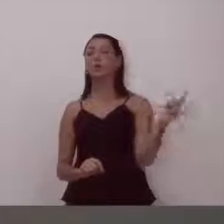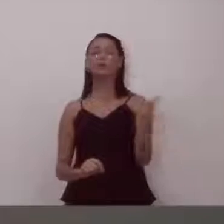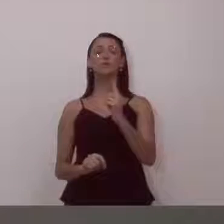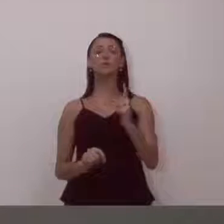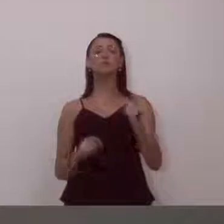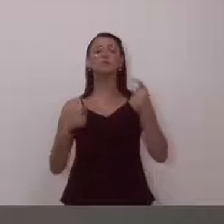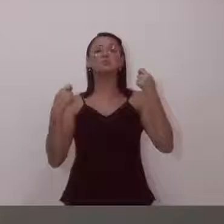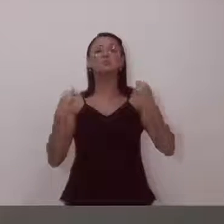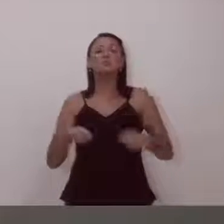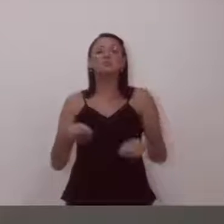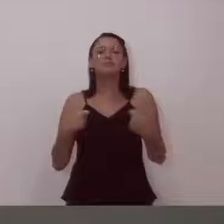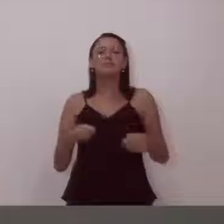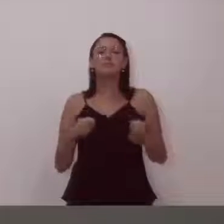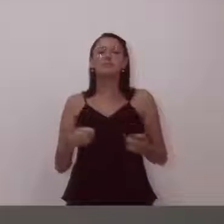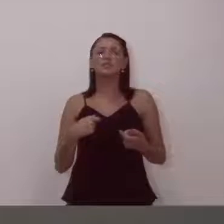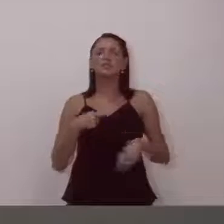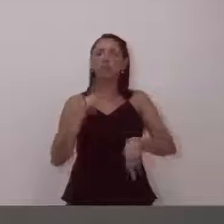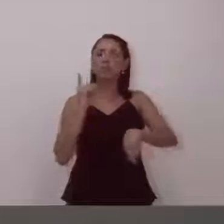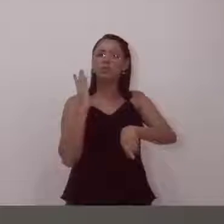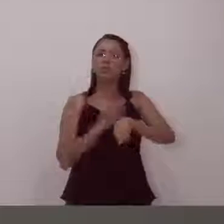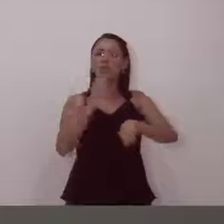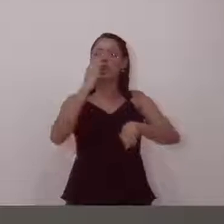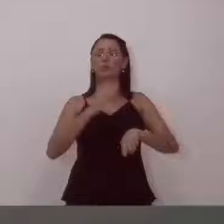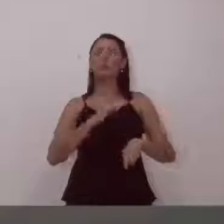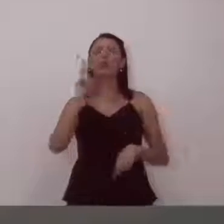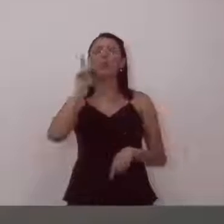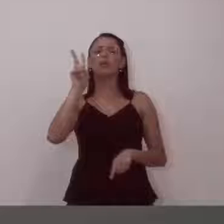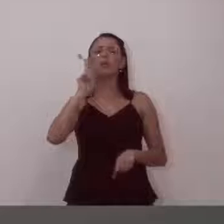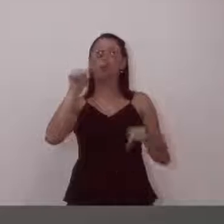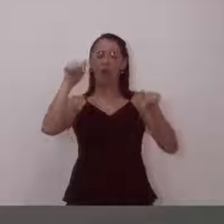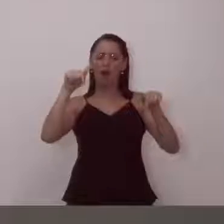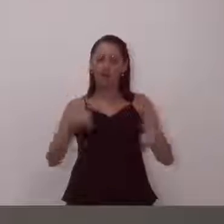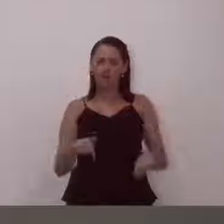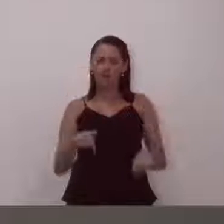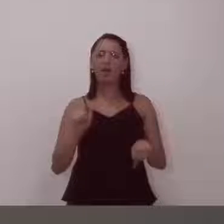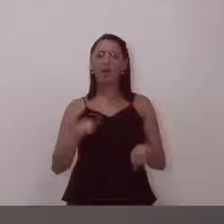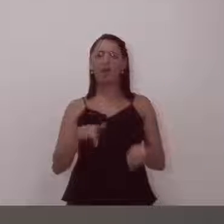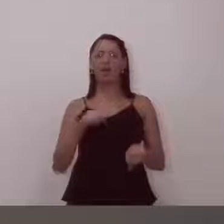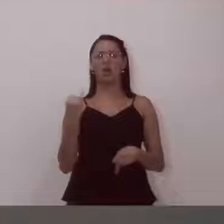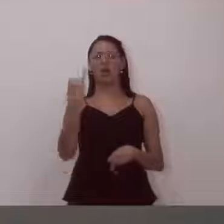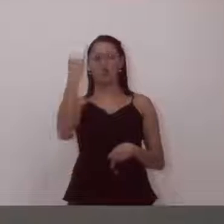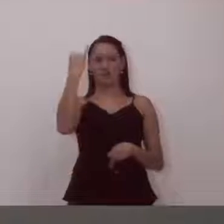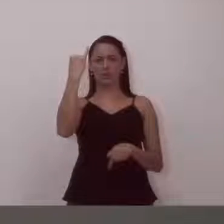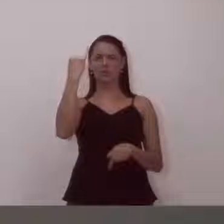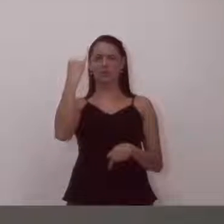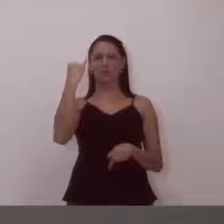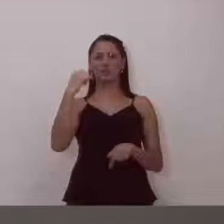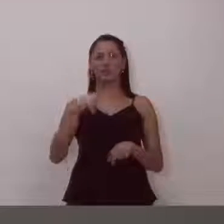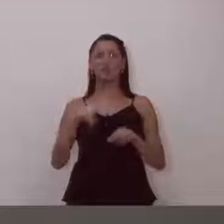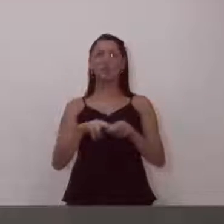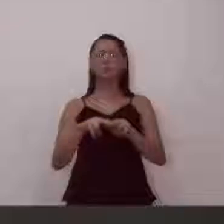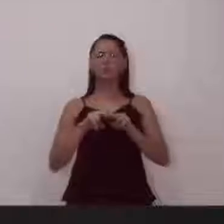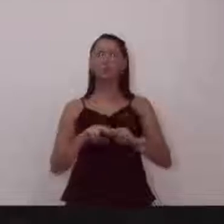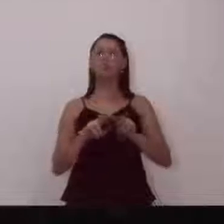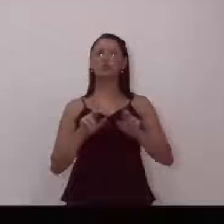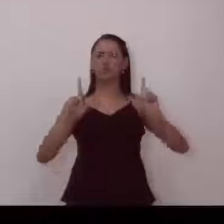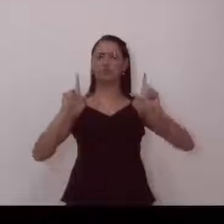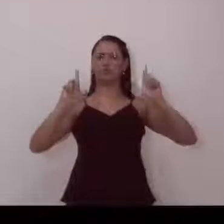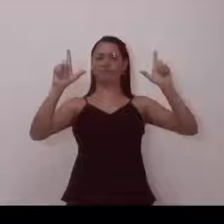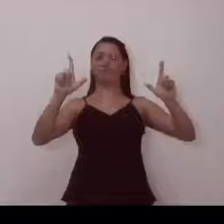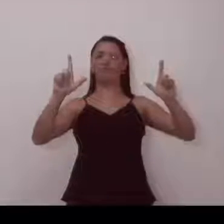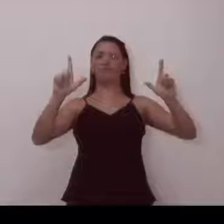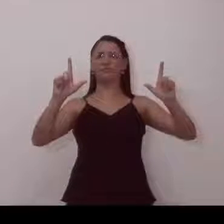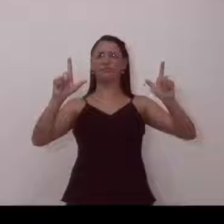precisa, a todo momento, lembrar o Poder Executivo como essa casa é importante. Coloca para mim, Soninha. Isso aí eu falei quando a gente